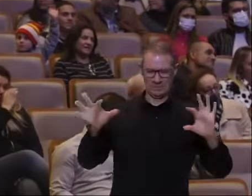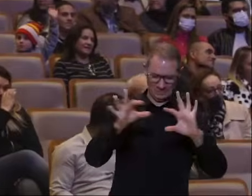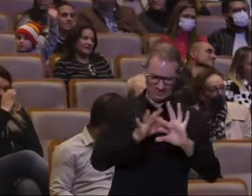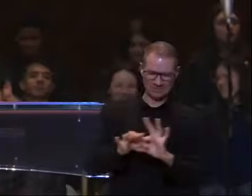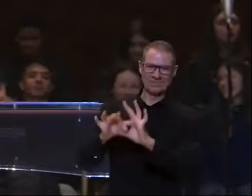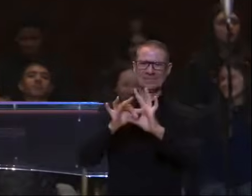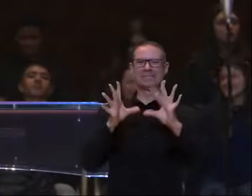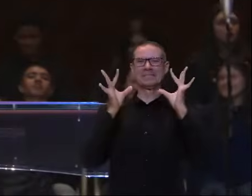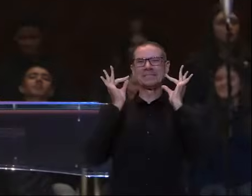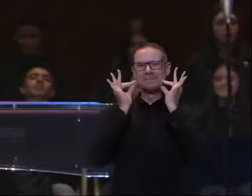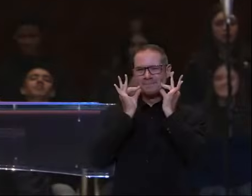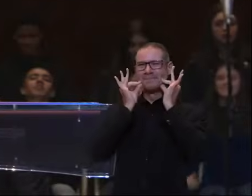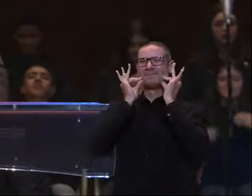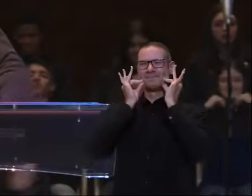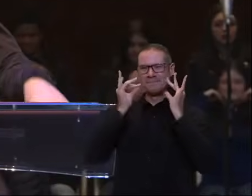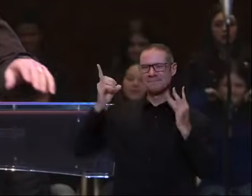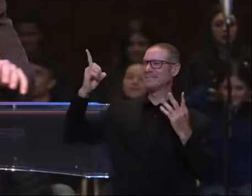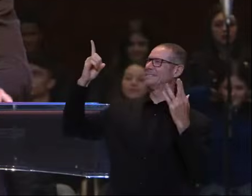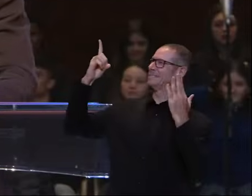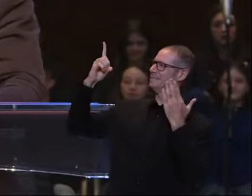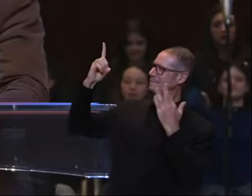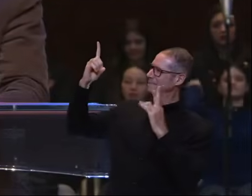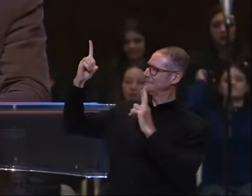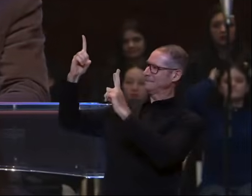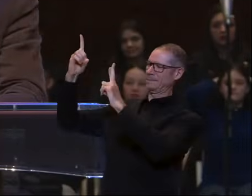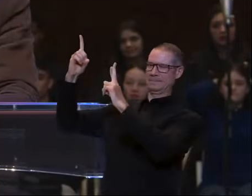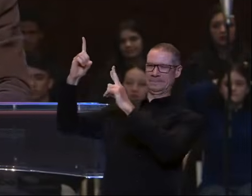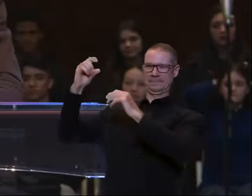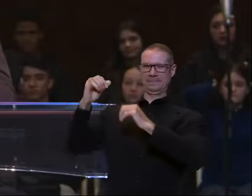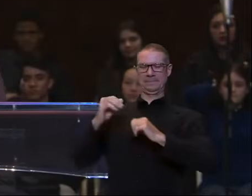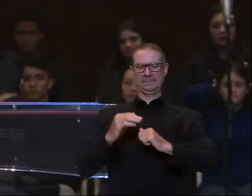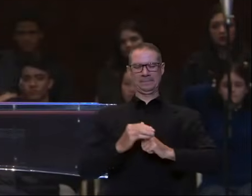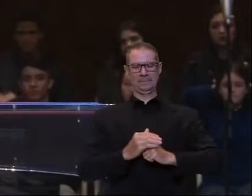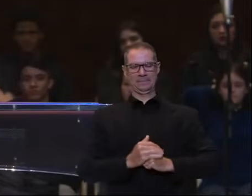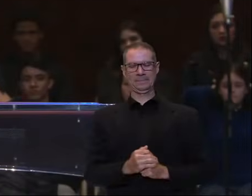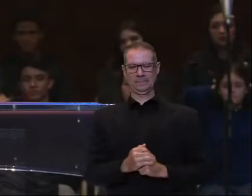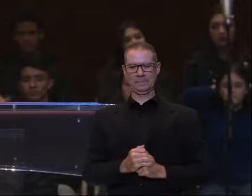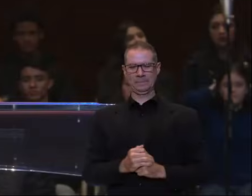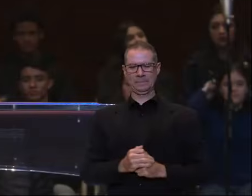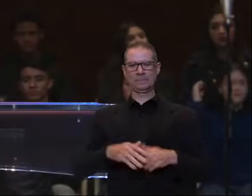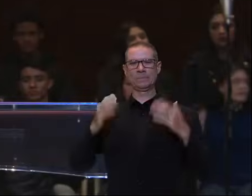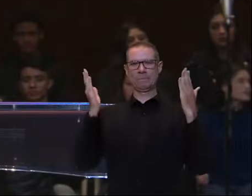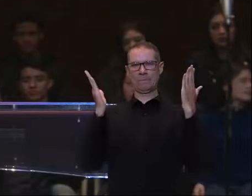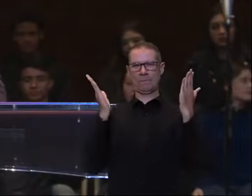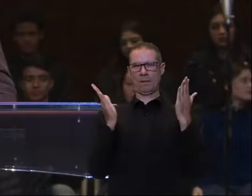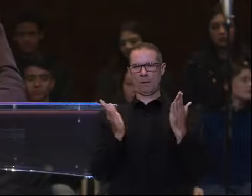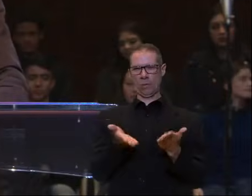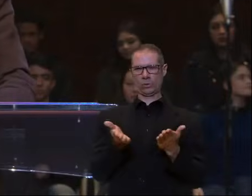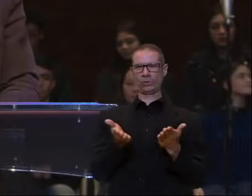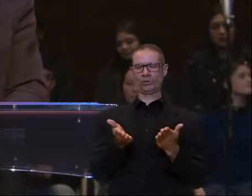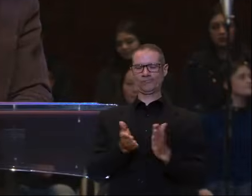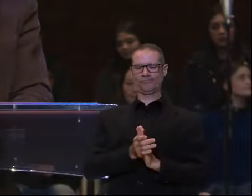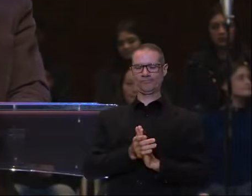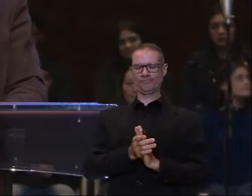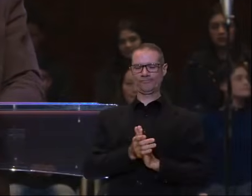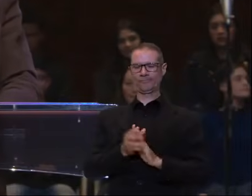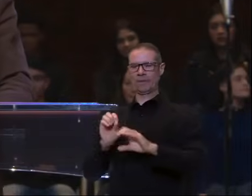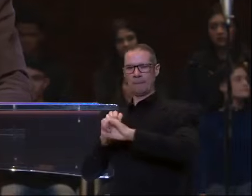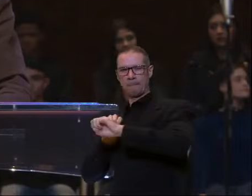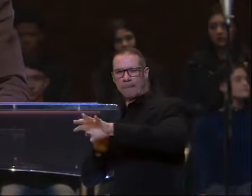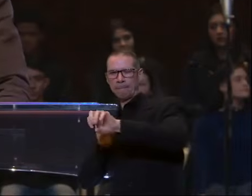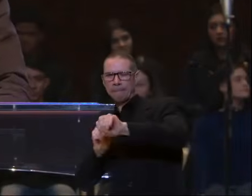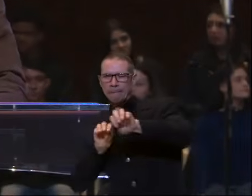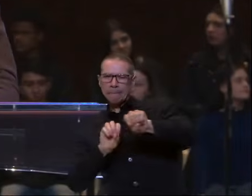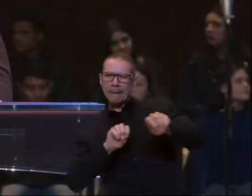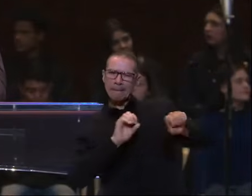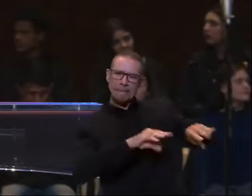na presença do Senhor. Hoje eu quero te equipar, te